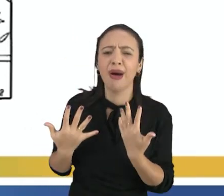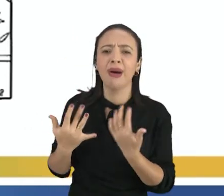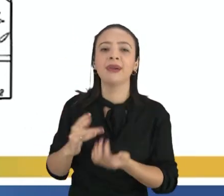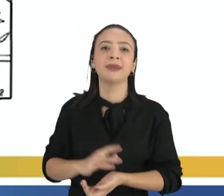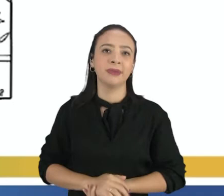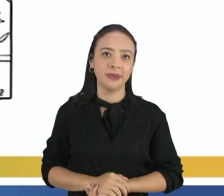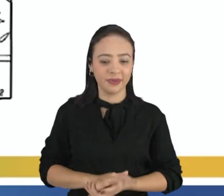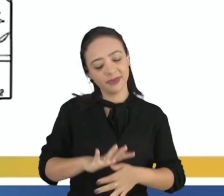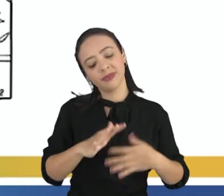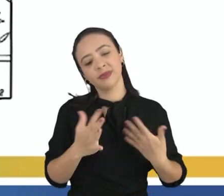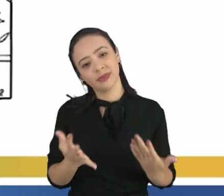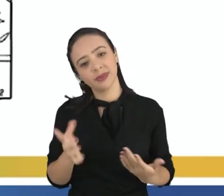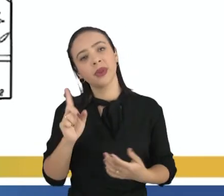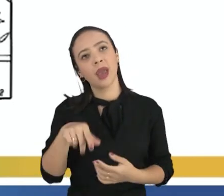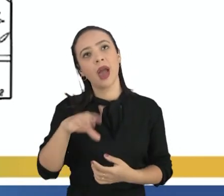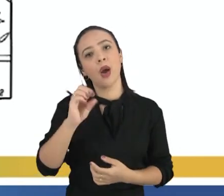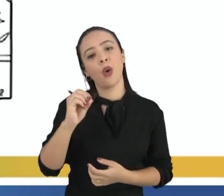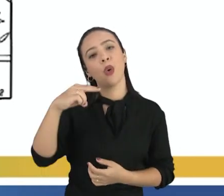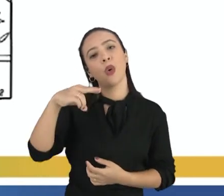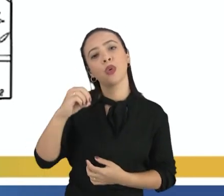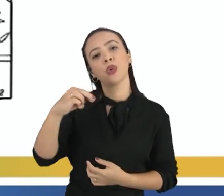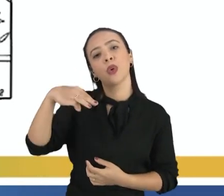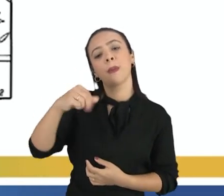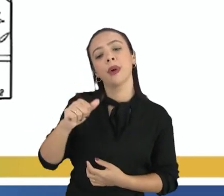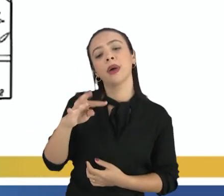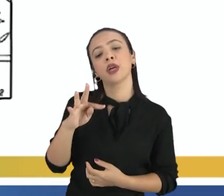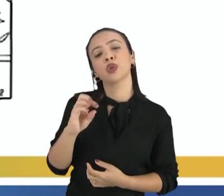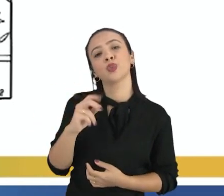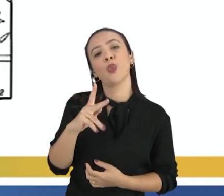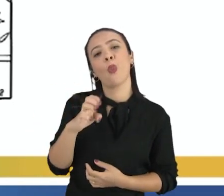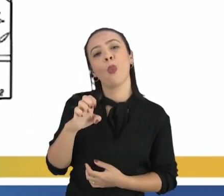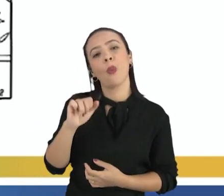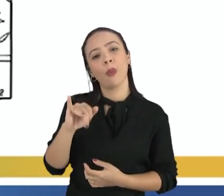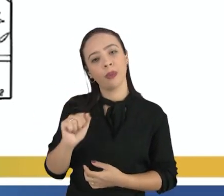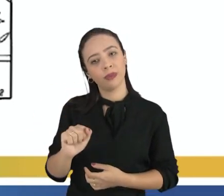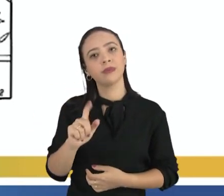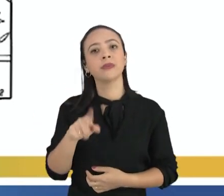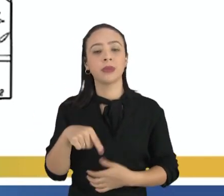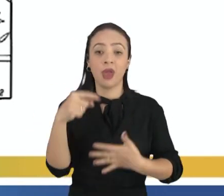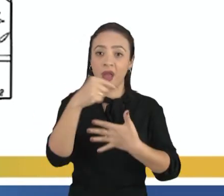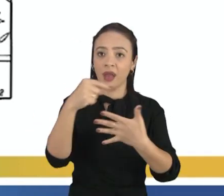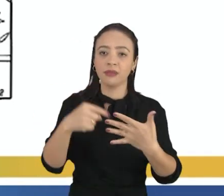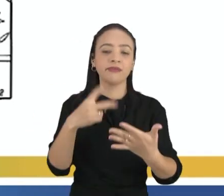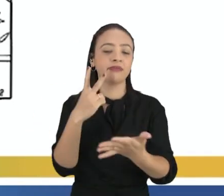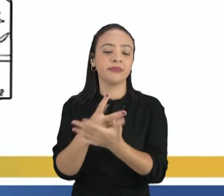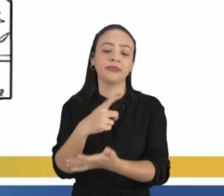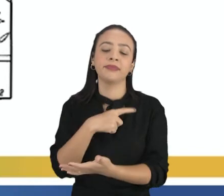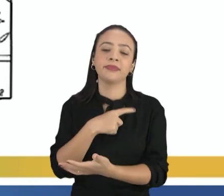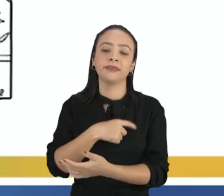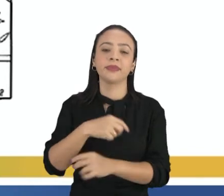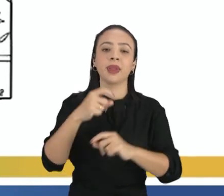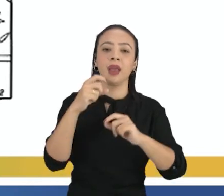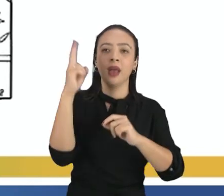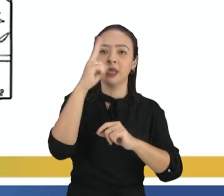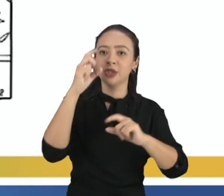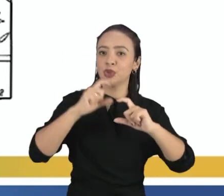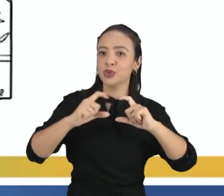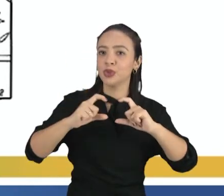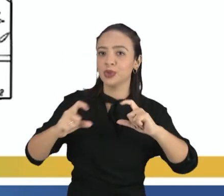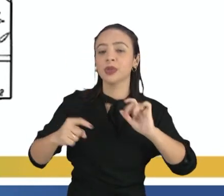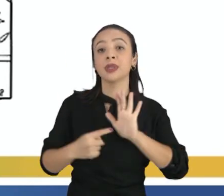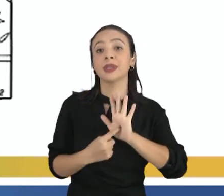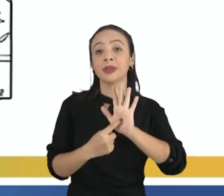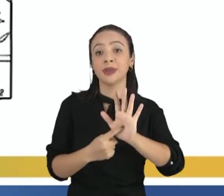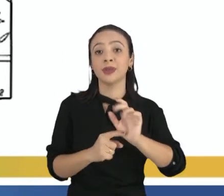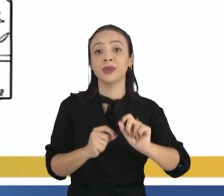nós temos, isso é a onomatopeia e é um elemento muito comum nas histórias em quadrinhos, para